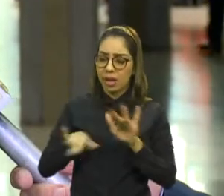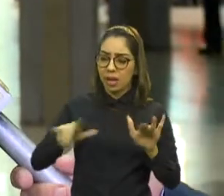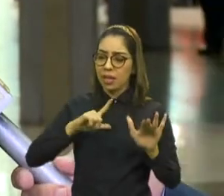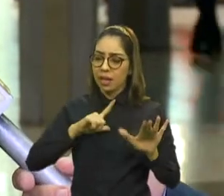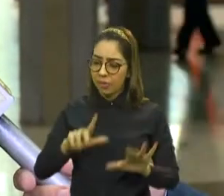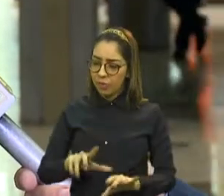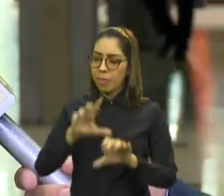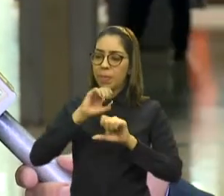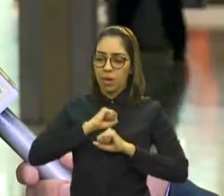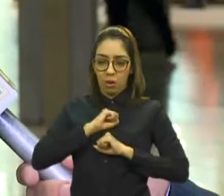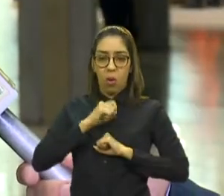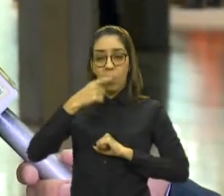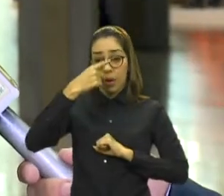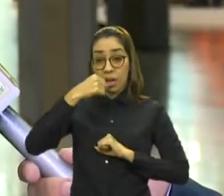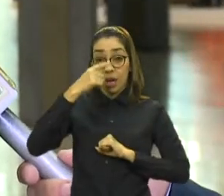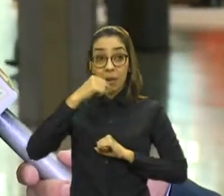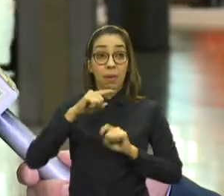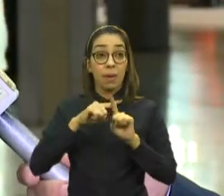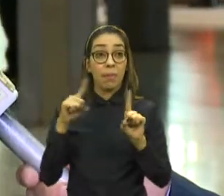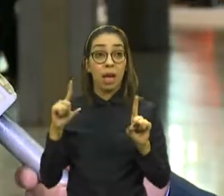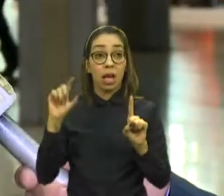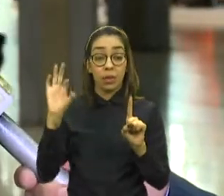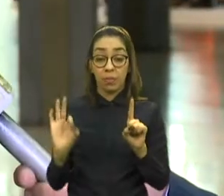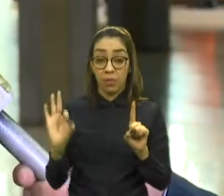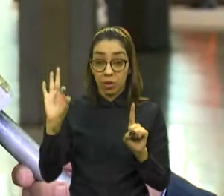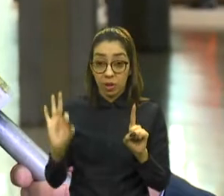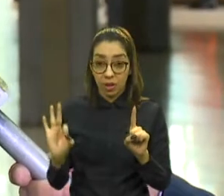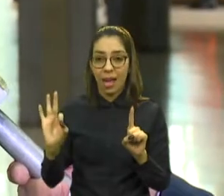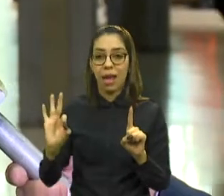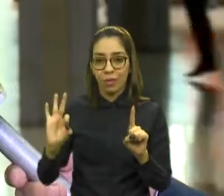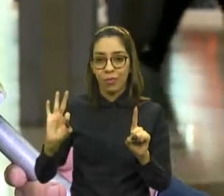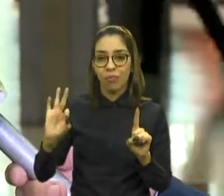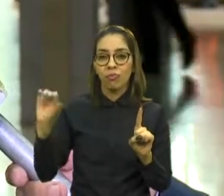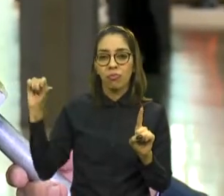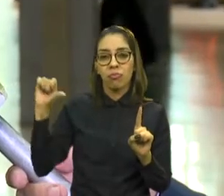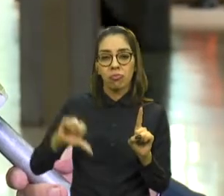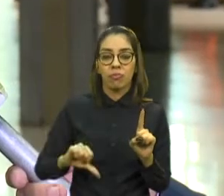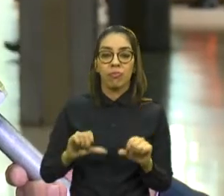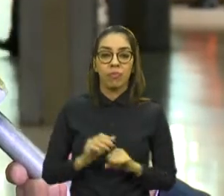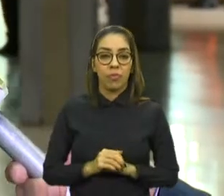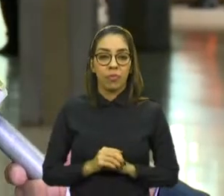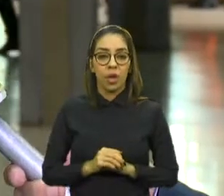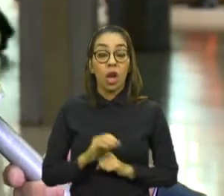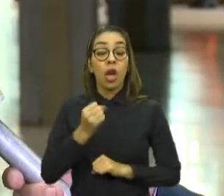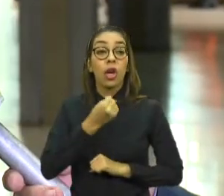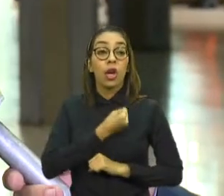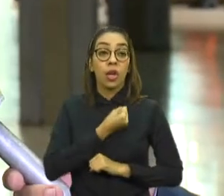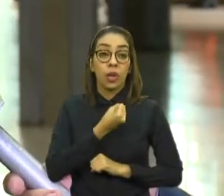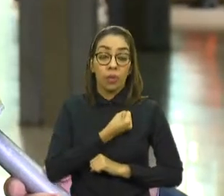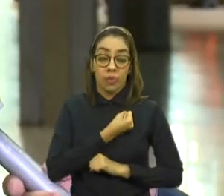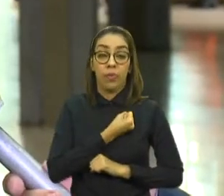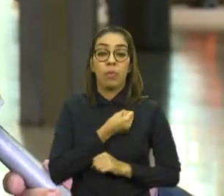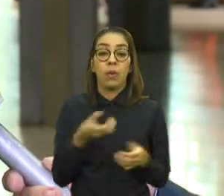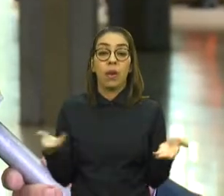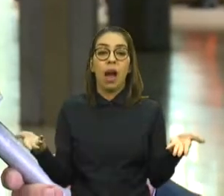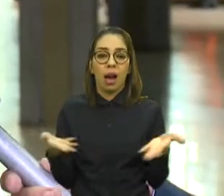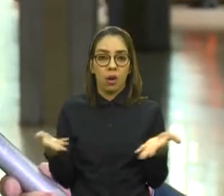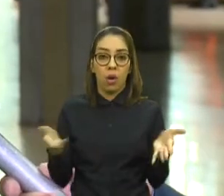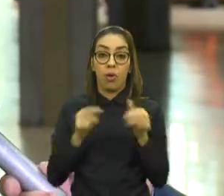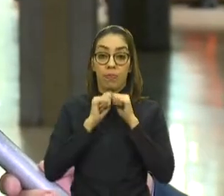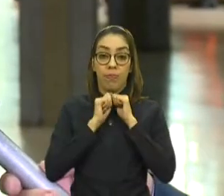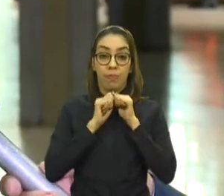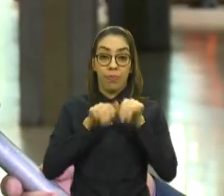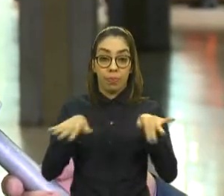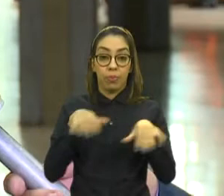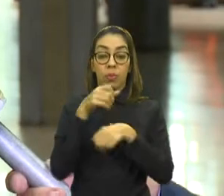porcentagem pequena, menor, teve síndrome respiratória aguda grave. Indubitavelmente, a gente teve um quadro de surto em